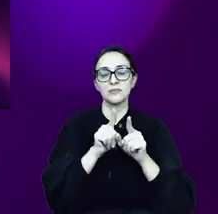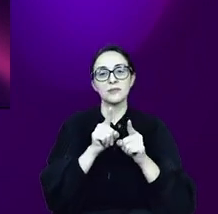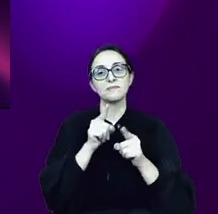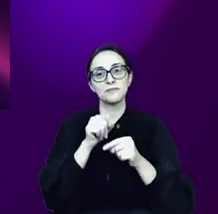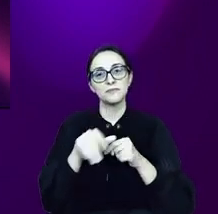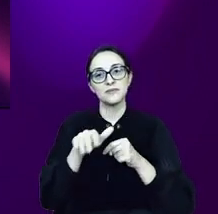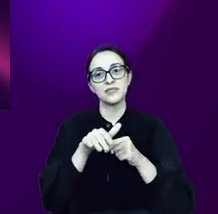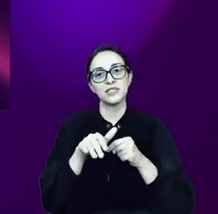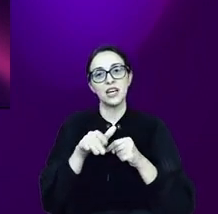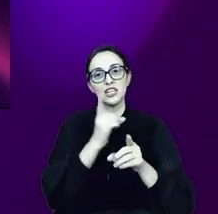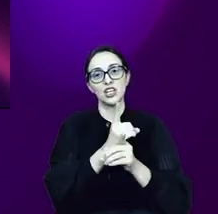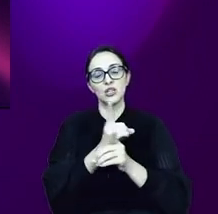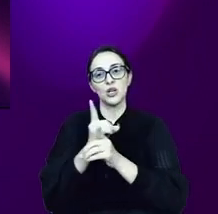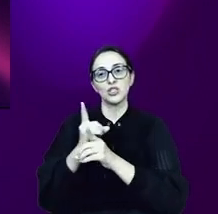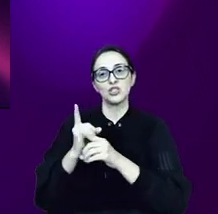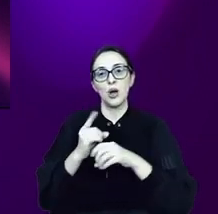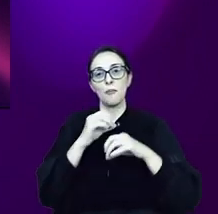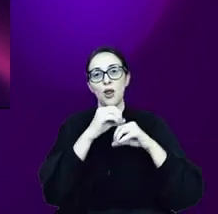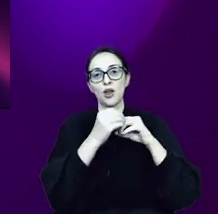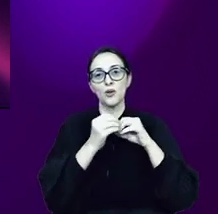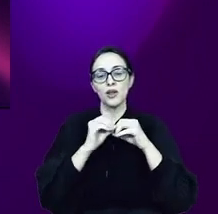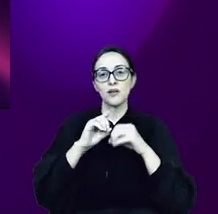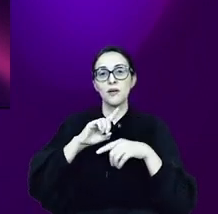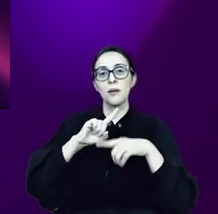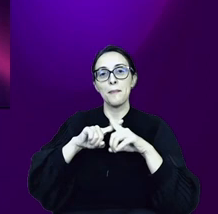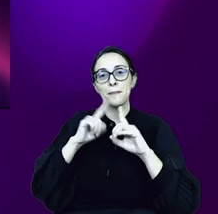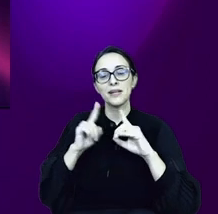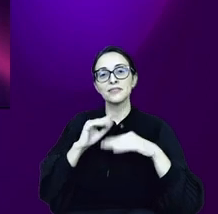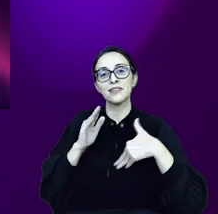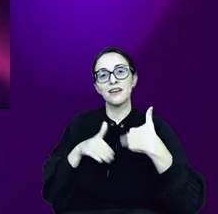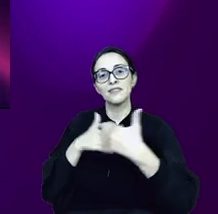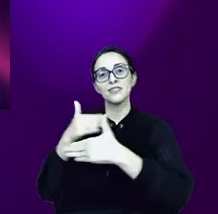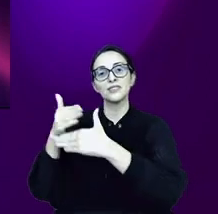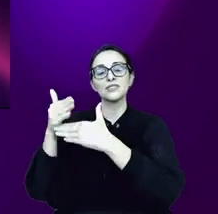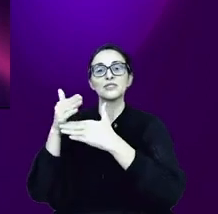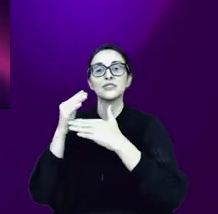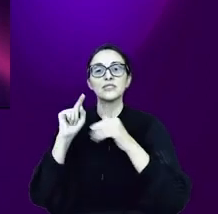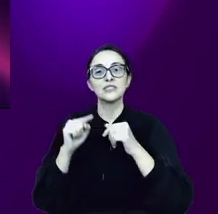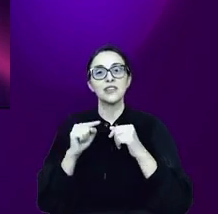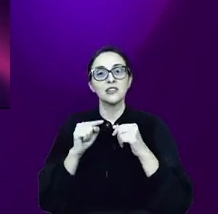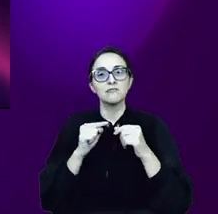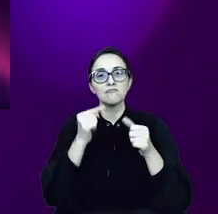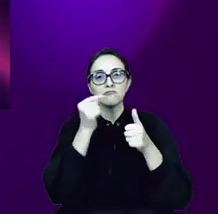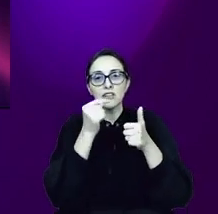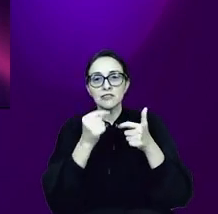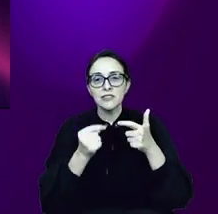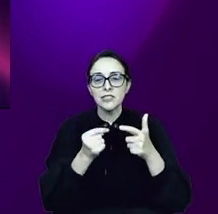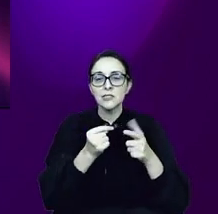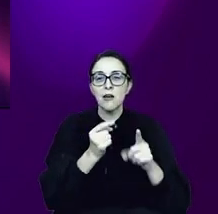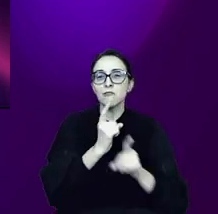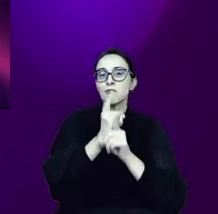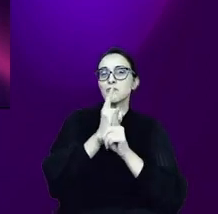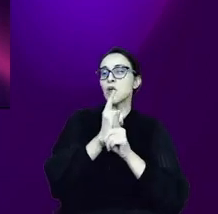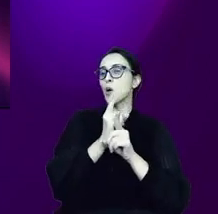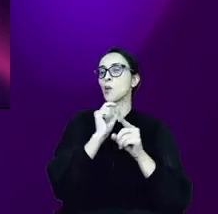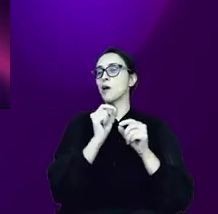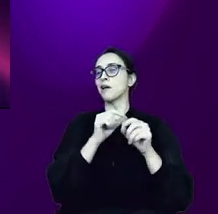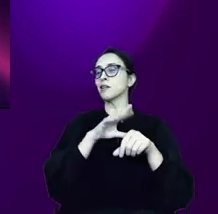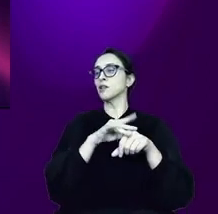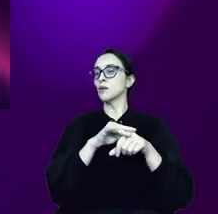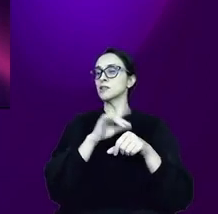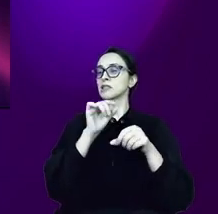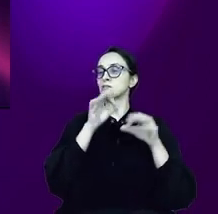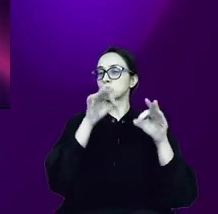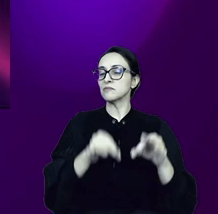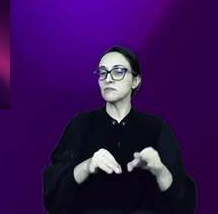como diagnóstico molecular, mas os demais avanços no sentido de classificação, definição de prognóstico, taxa de